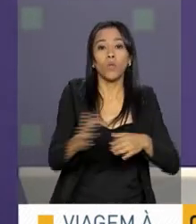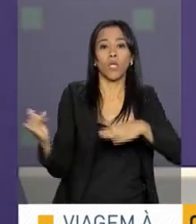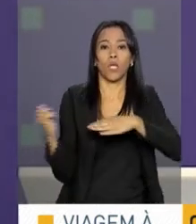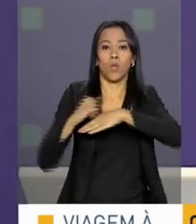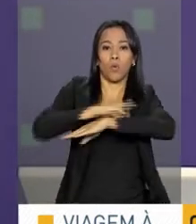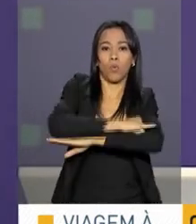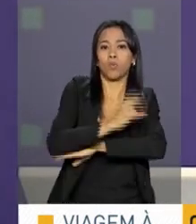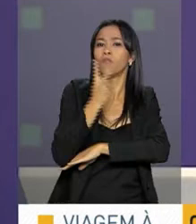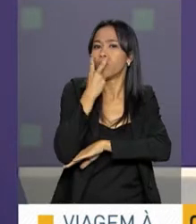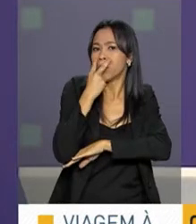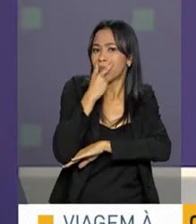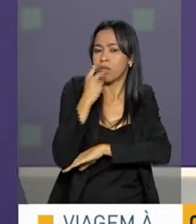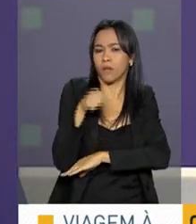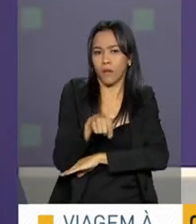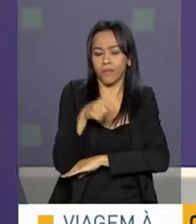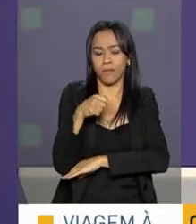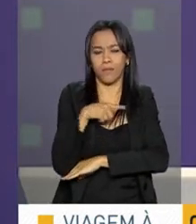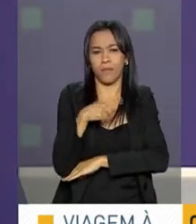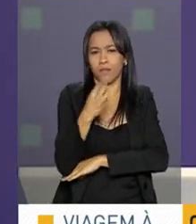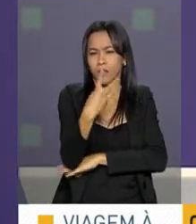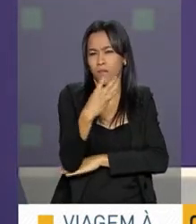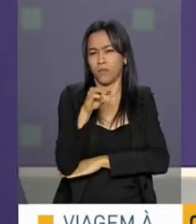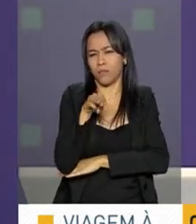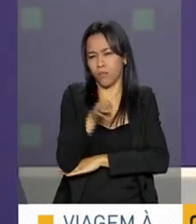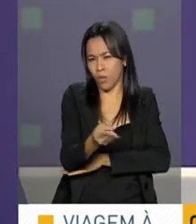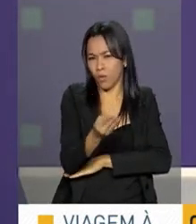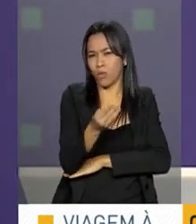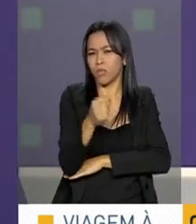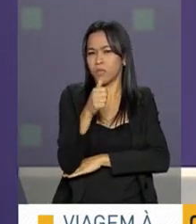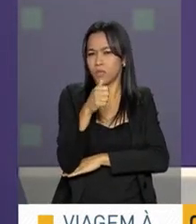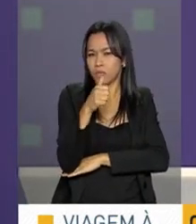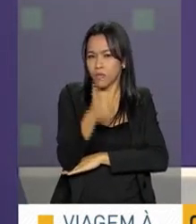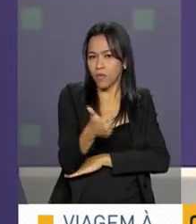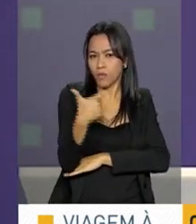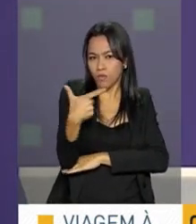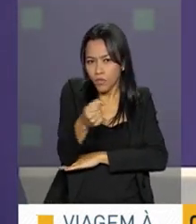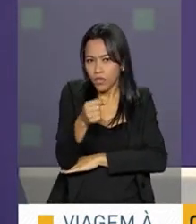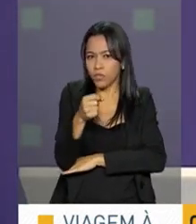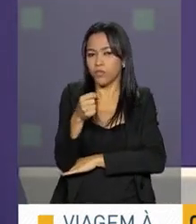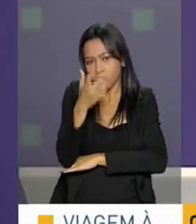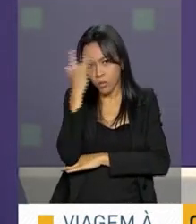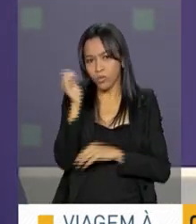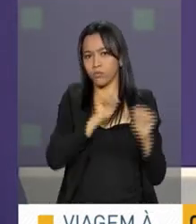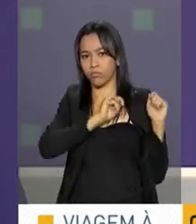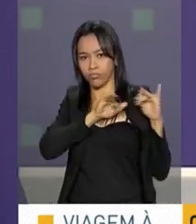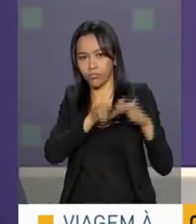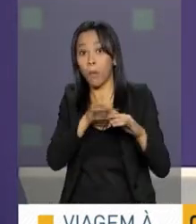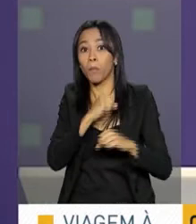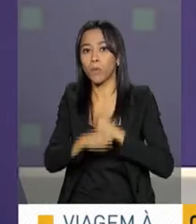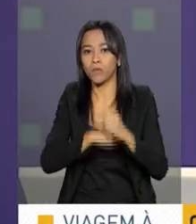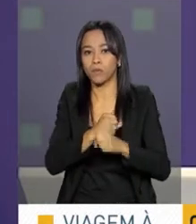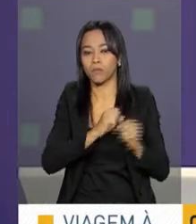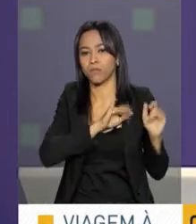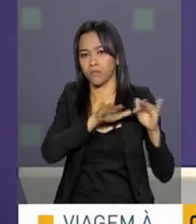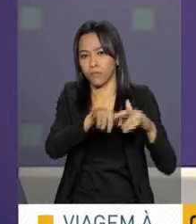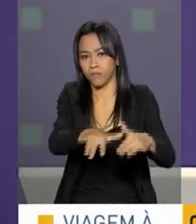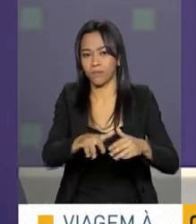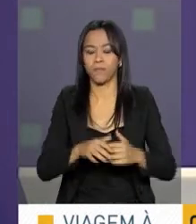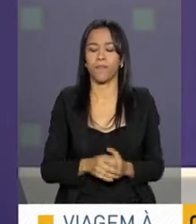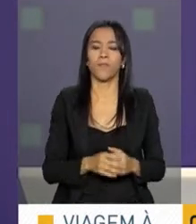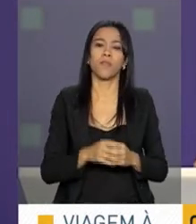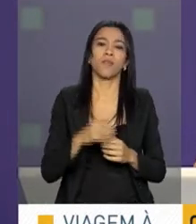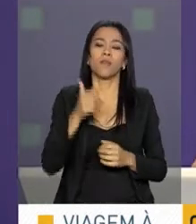Santo, que tem uma demanda de 3 milhões e 120 mil passageiros por ano, o aeroporto, e também, né, fora